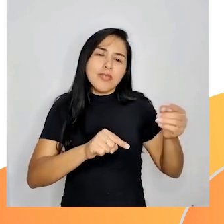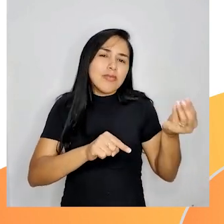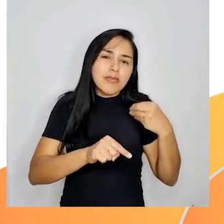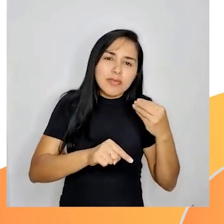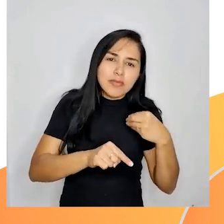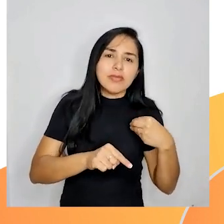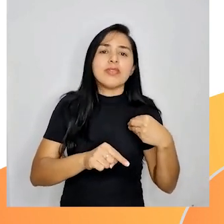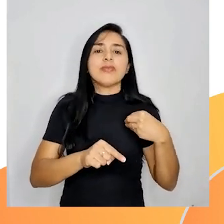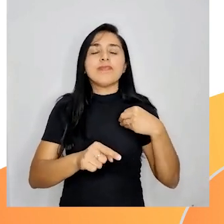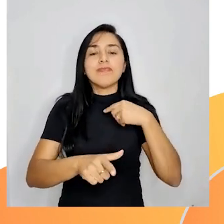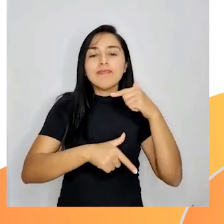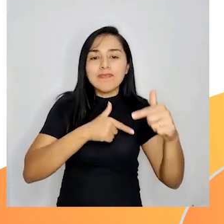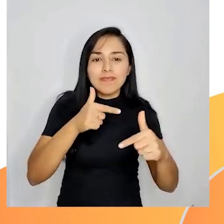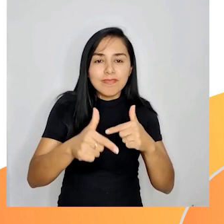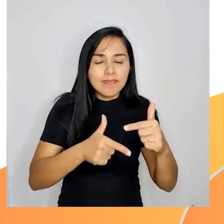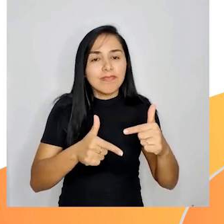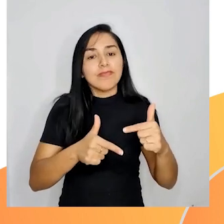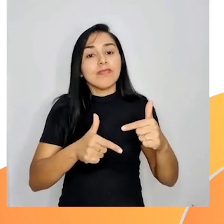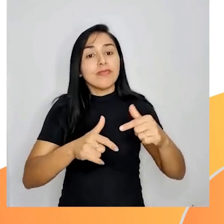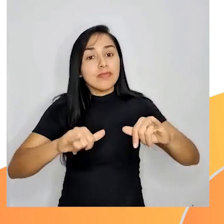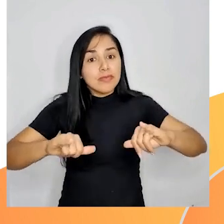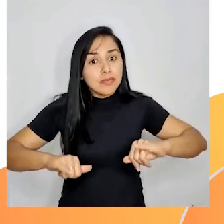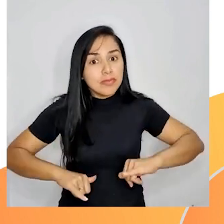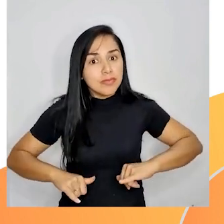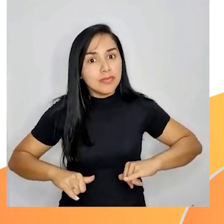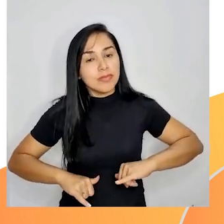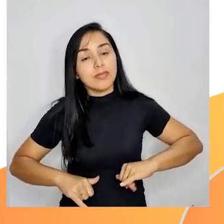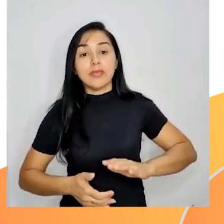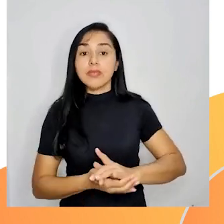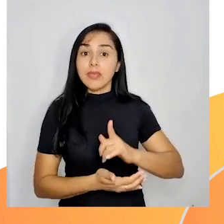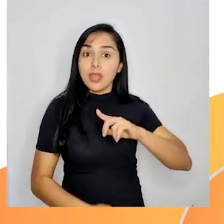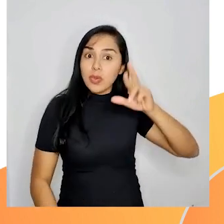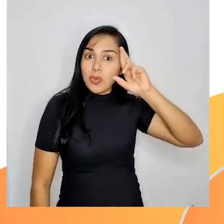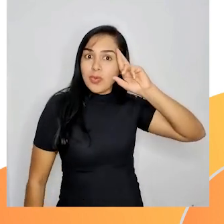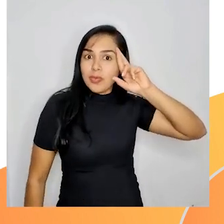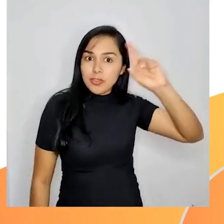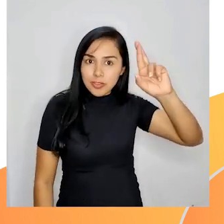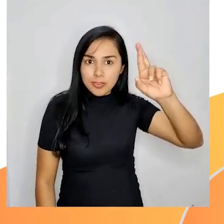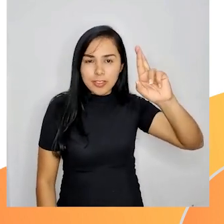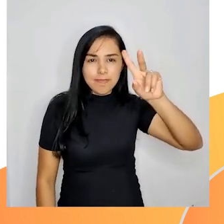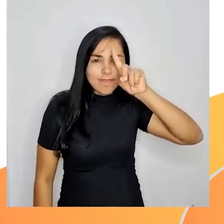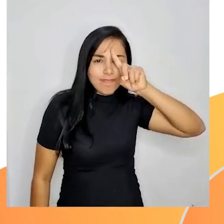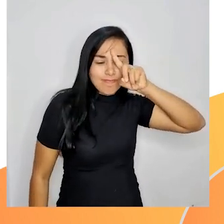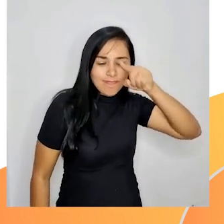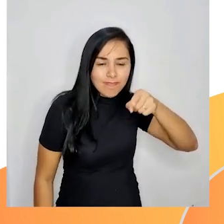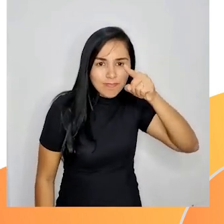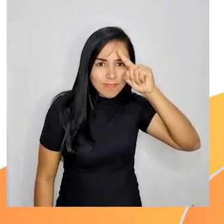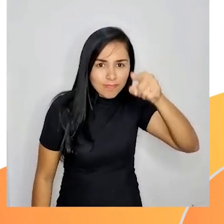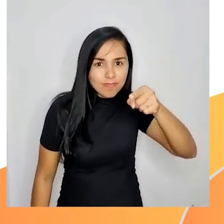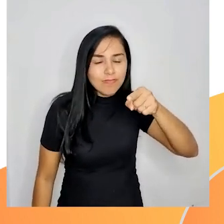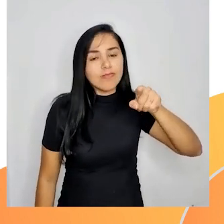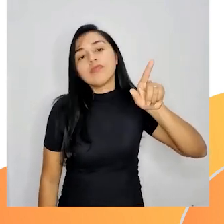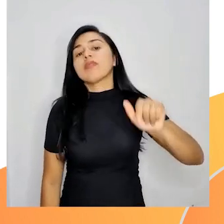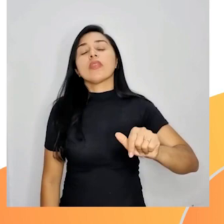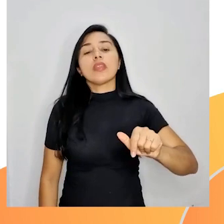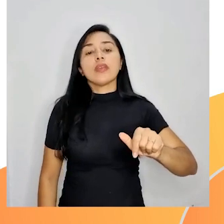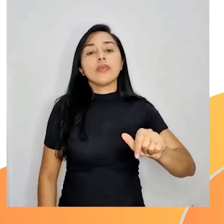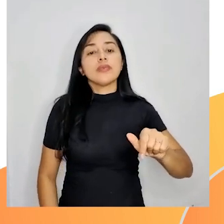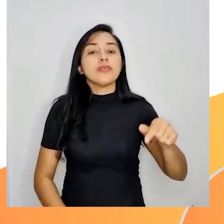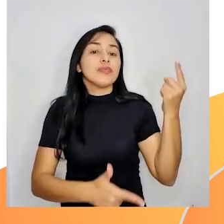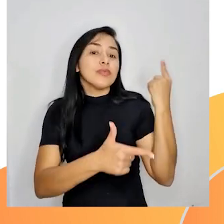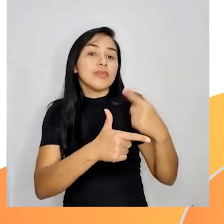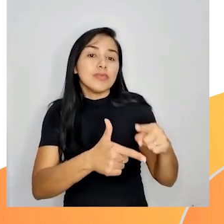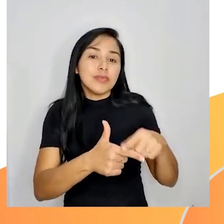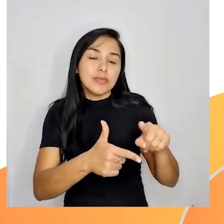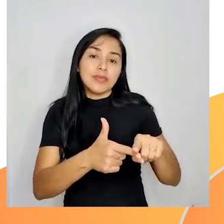trabalham, eles são explorados por um patrão, eles são explorados por um sistema, mas eles são crianças.